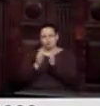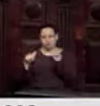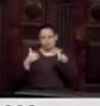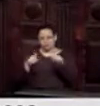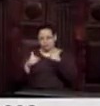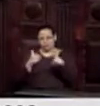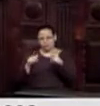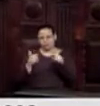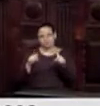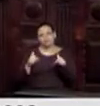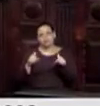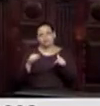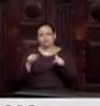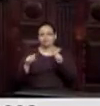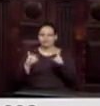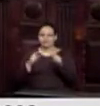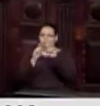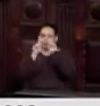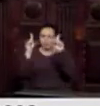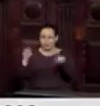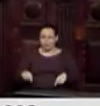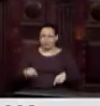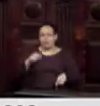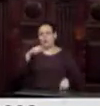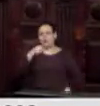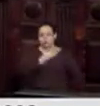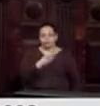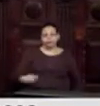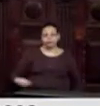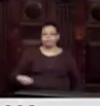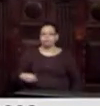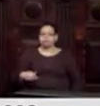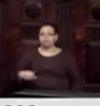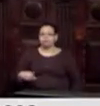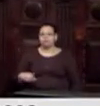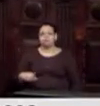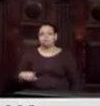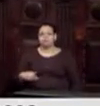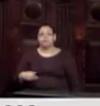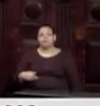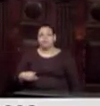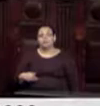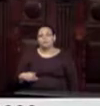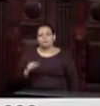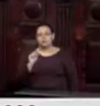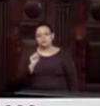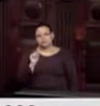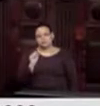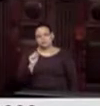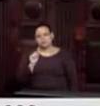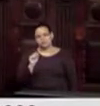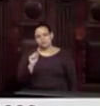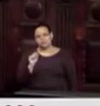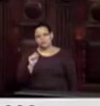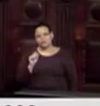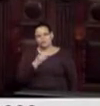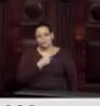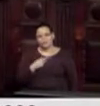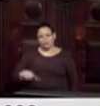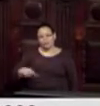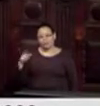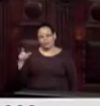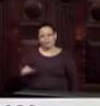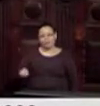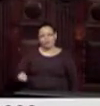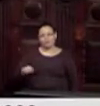trabalhadora, incluindo os servidores públicos. Obviamente que o presidente